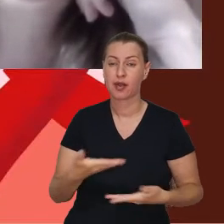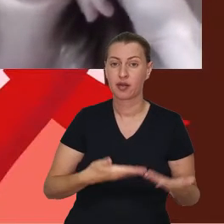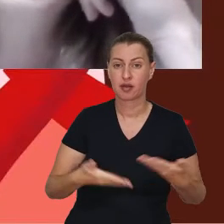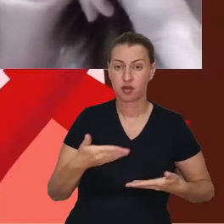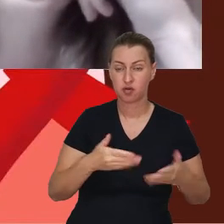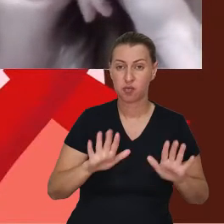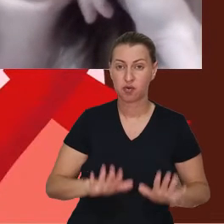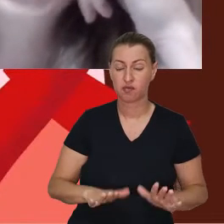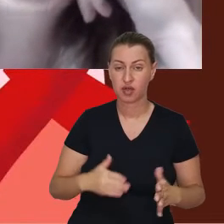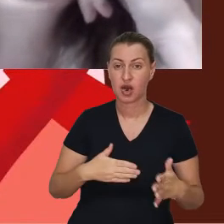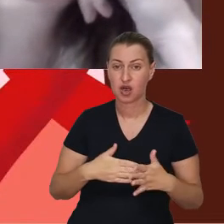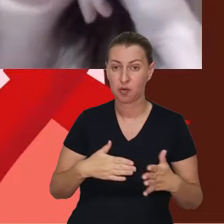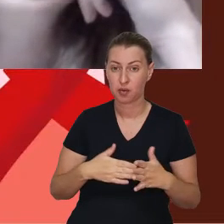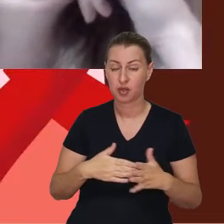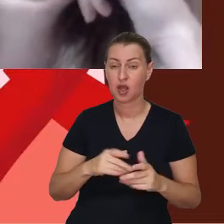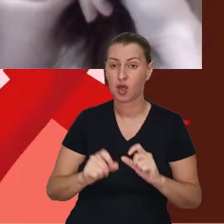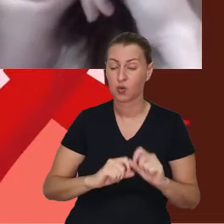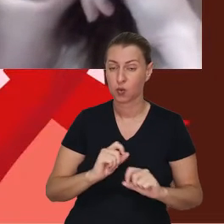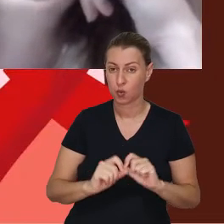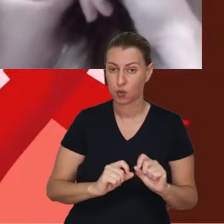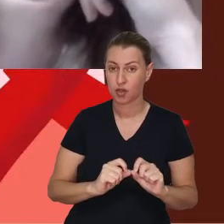atendimentos ficaram restritos aos casos